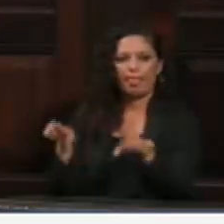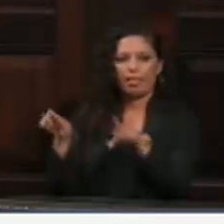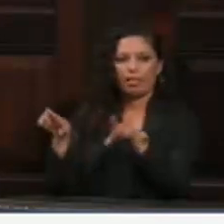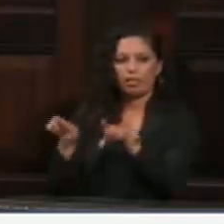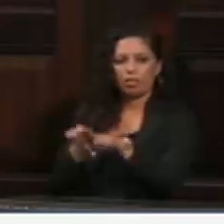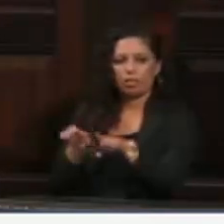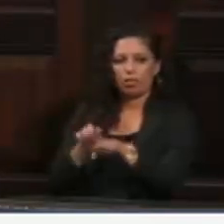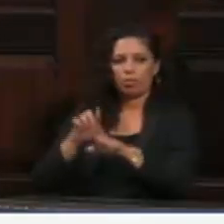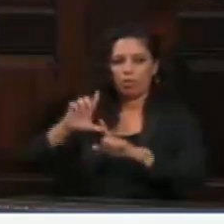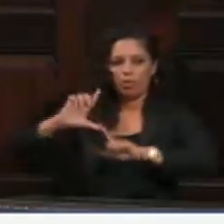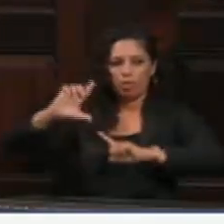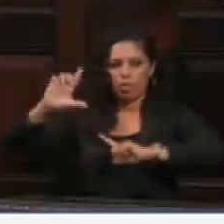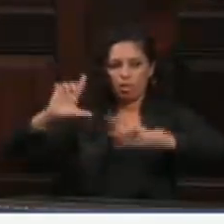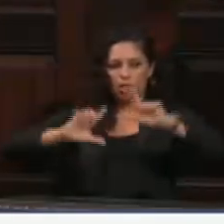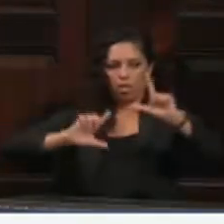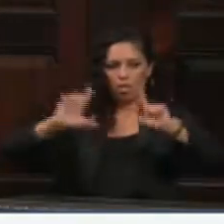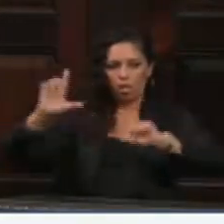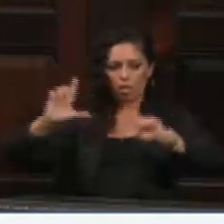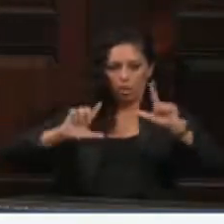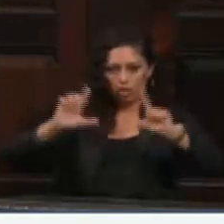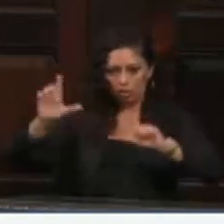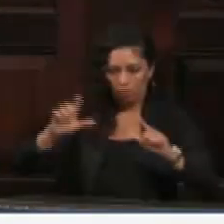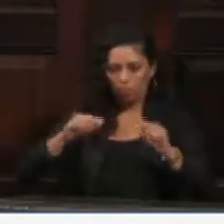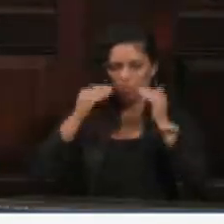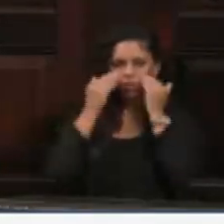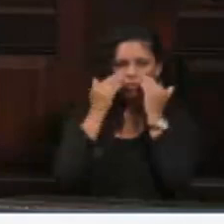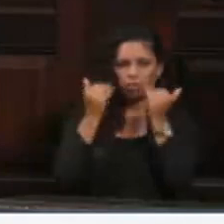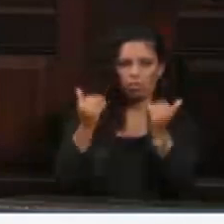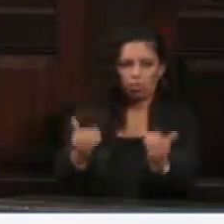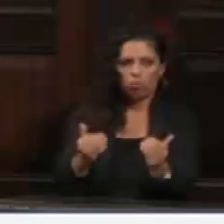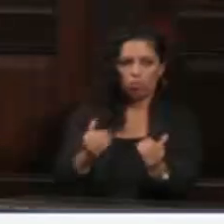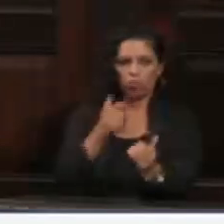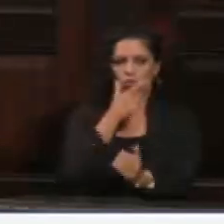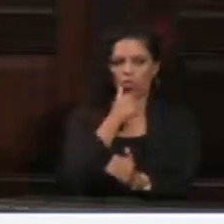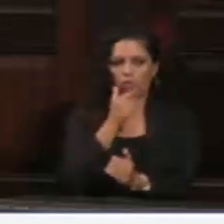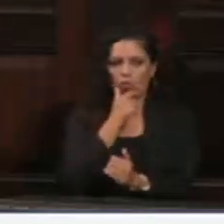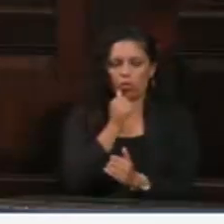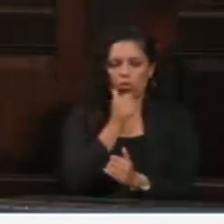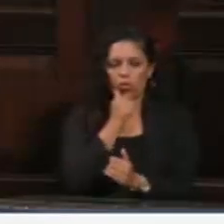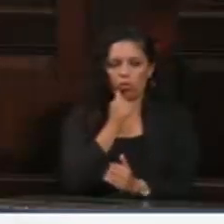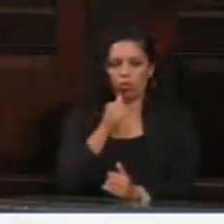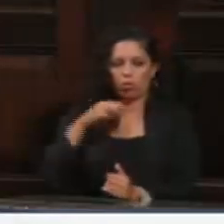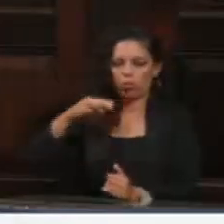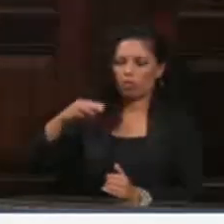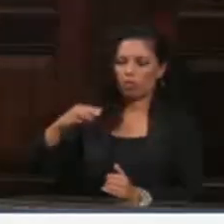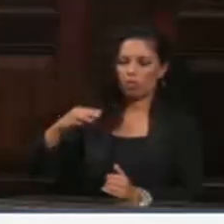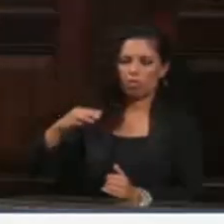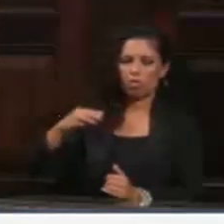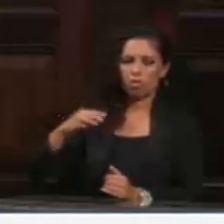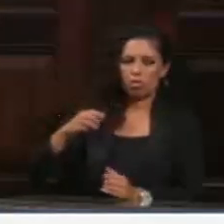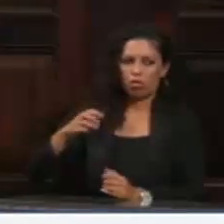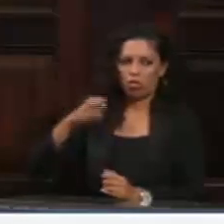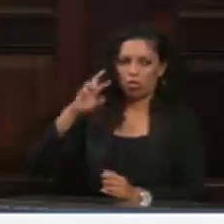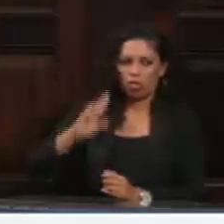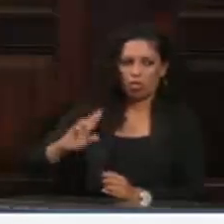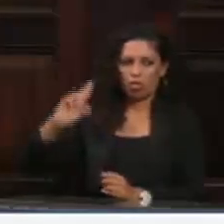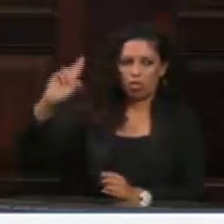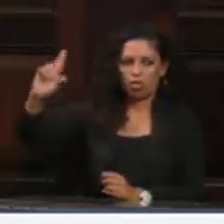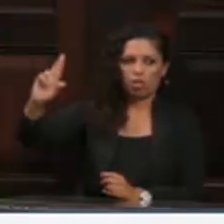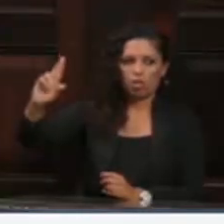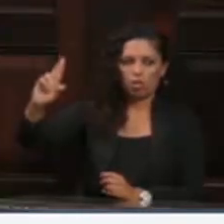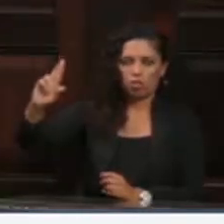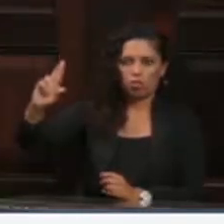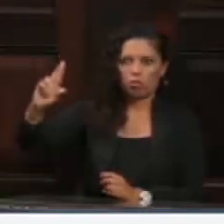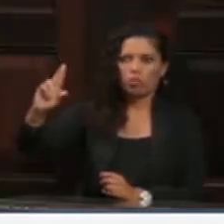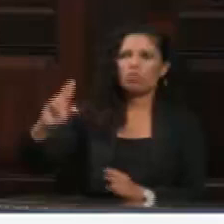da forma que foi tratado o maquinista que ficou preso nas ferragens. Sim. Foi um sofrimento, o bombeiro se dedicou, mas foi